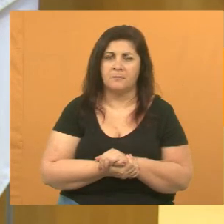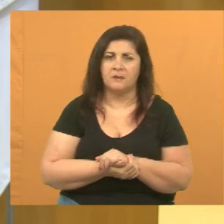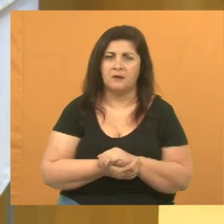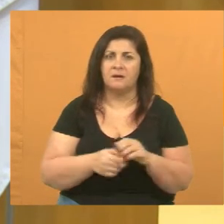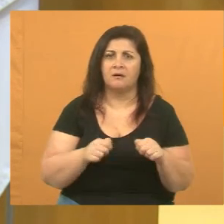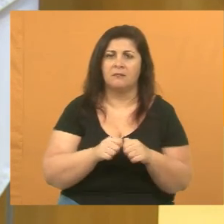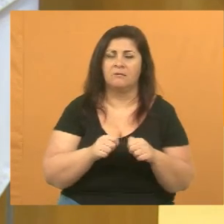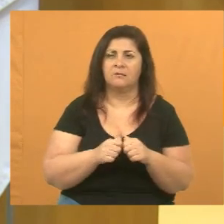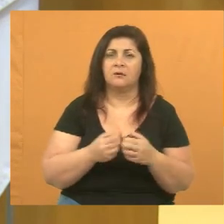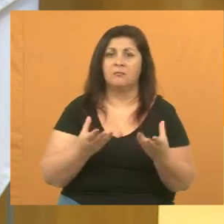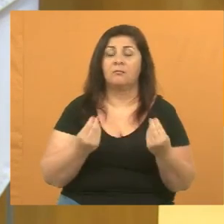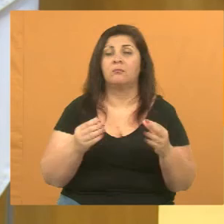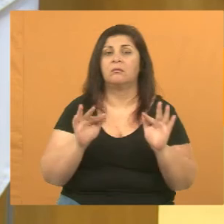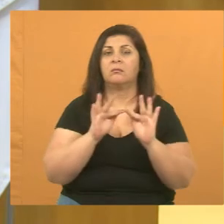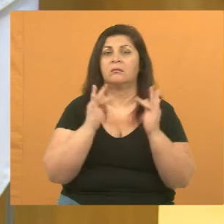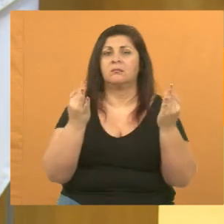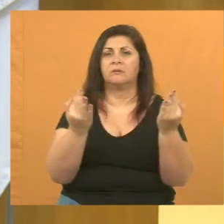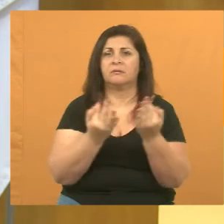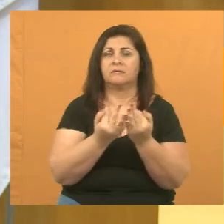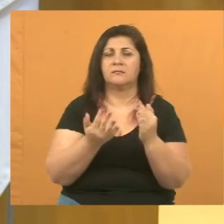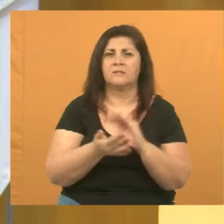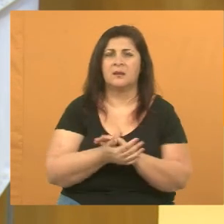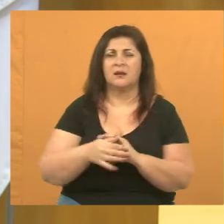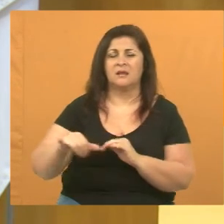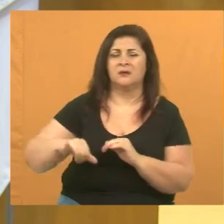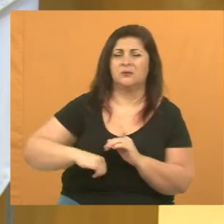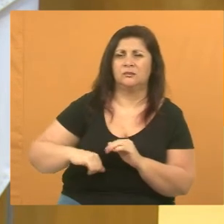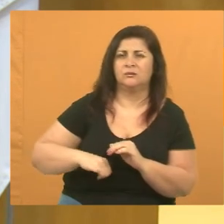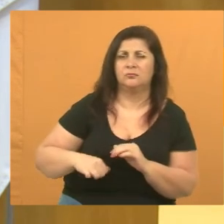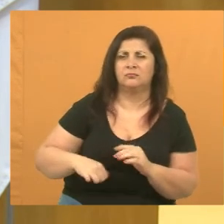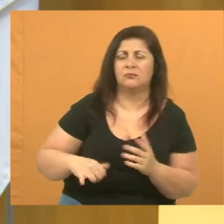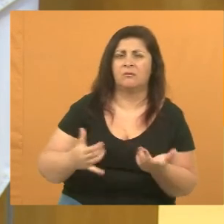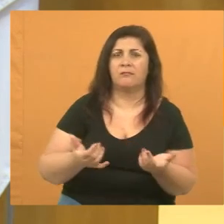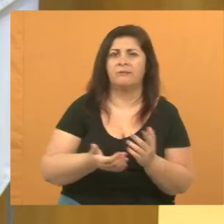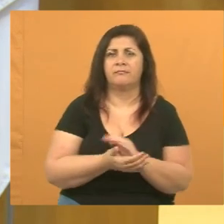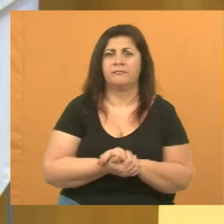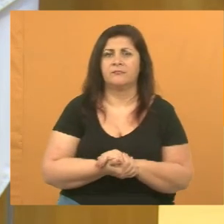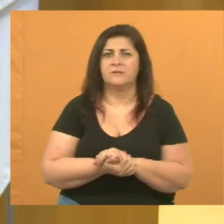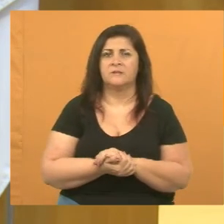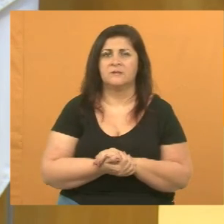fez com que várias famílias vivem sofrendo até hoje